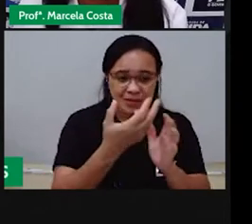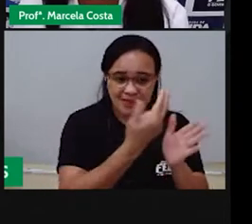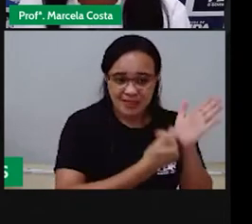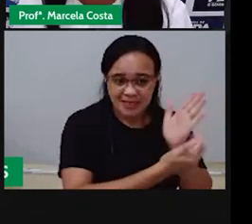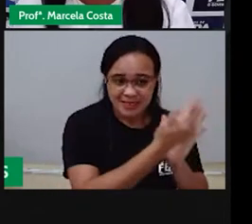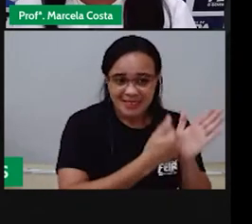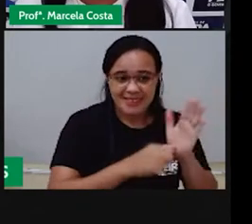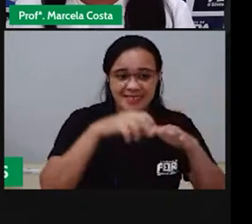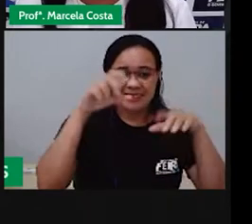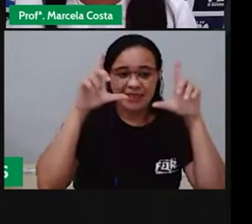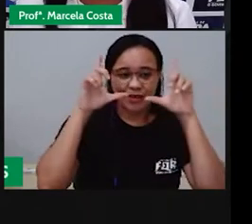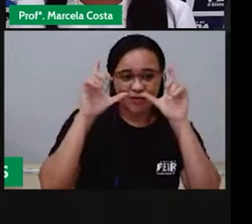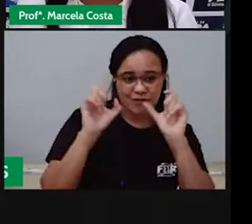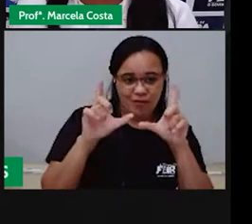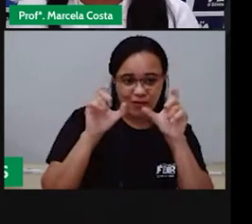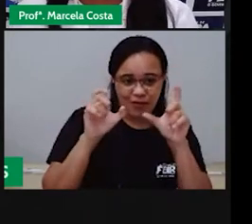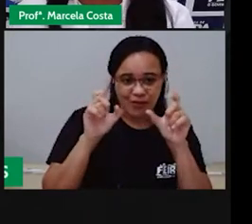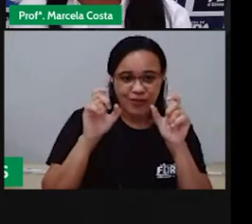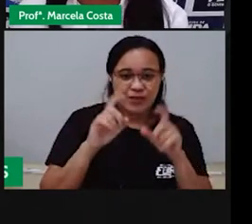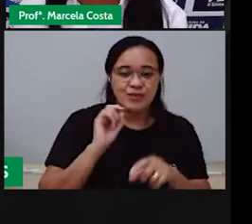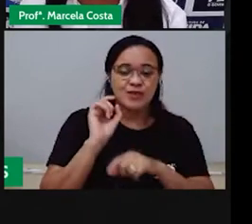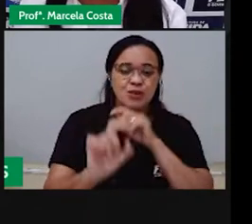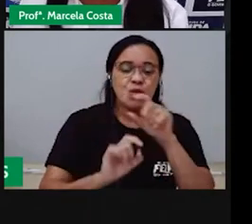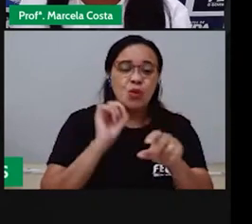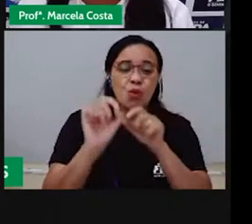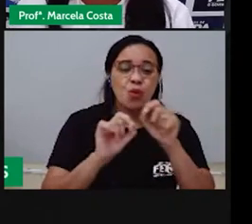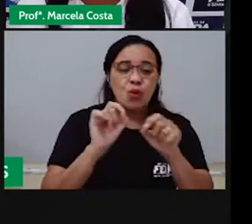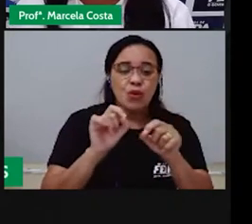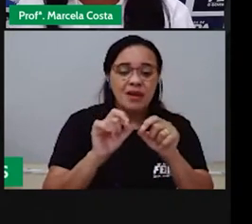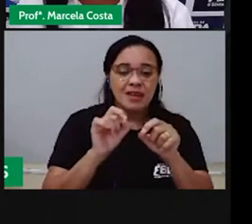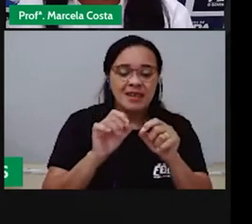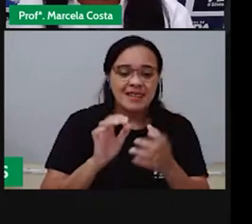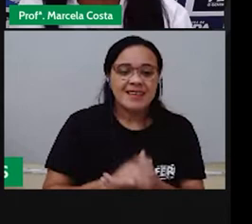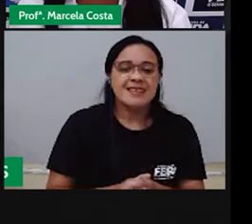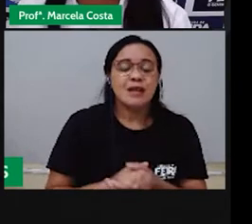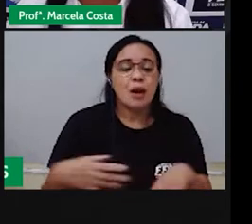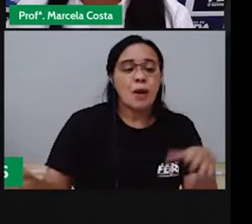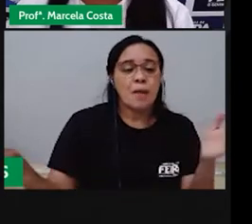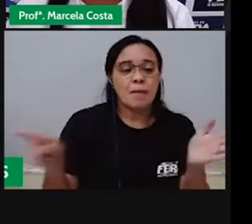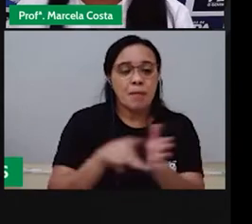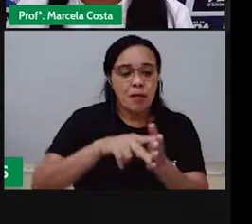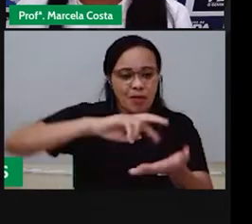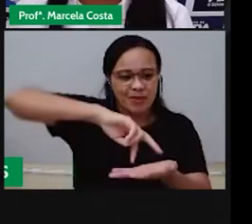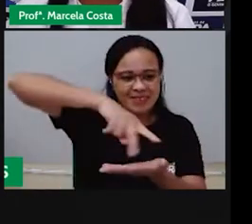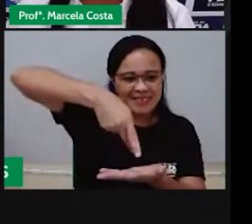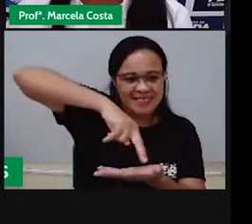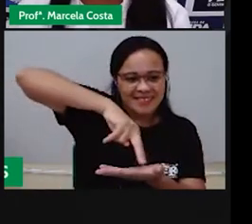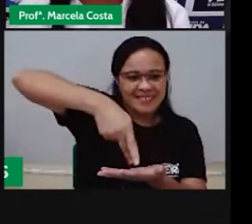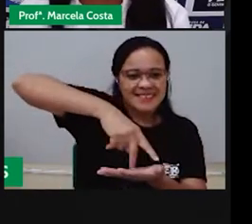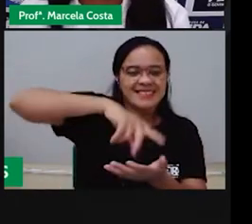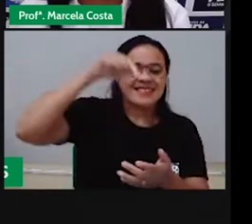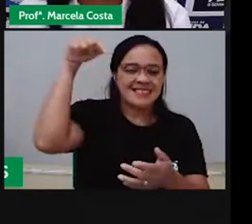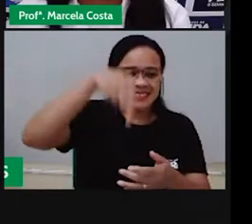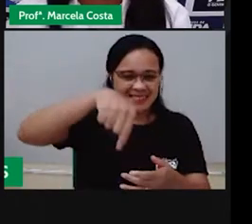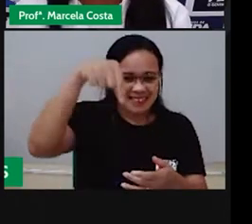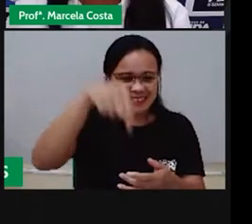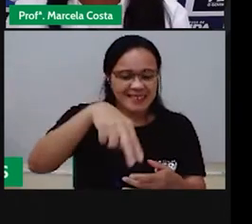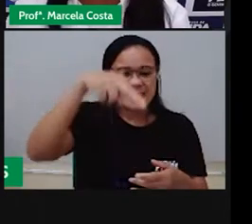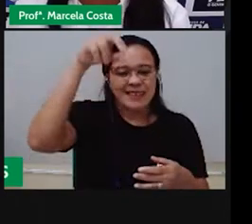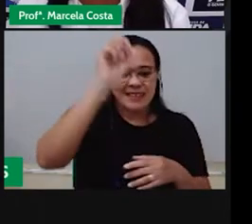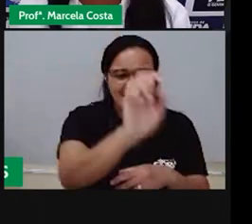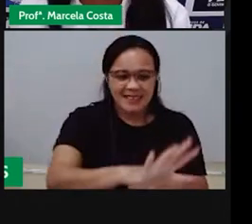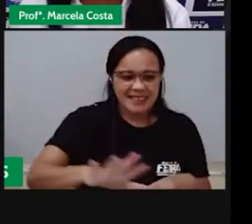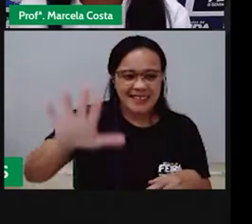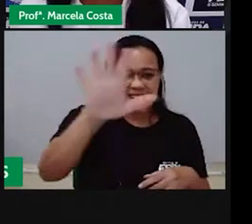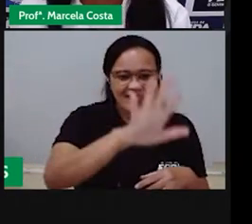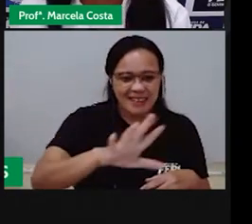xilogravuras. E olha o que elas estão representando. Uma dança típica aí da região Nordeste, que